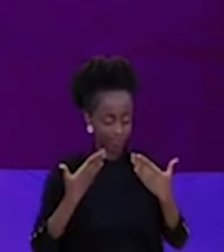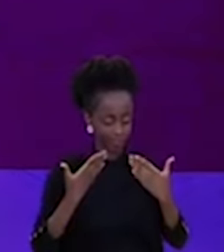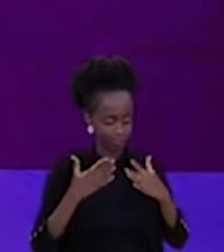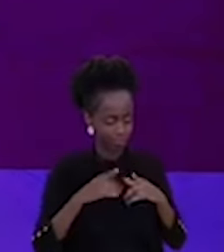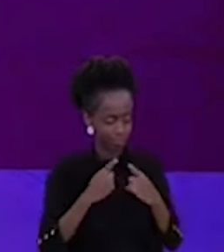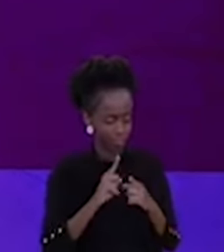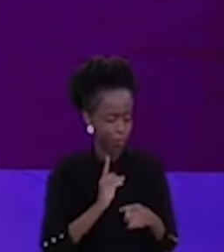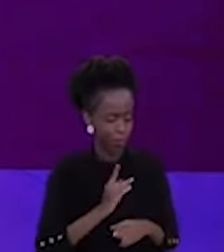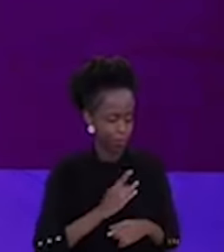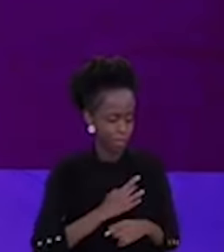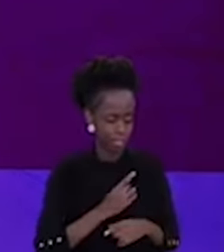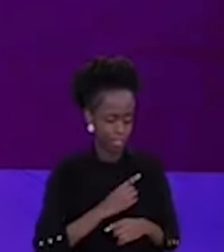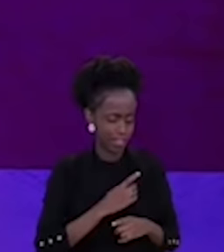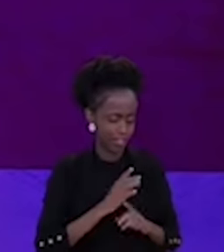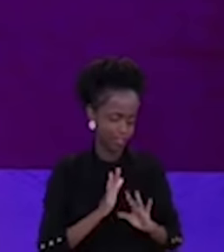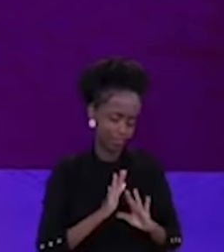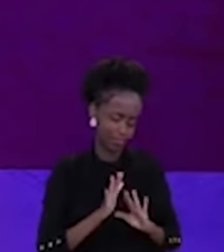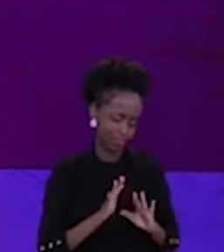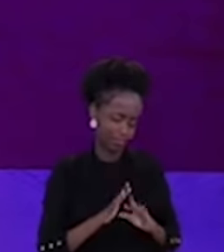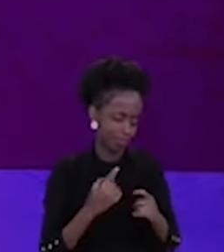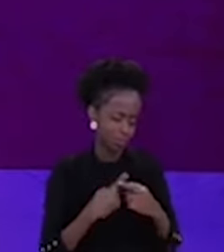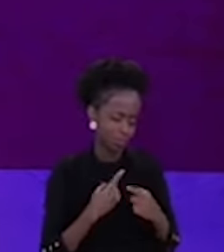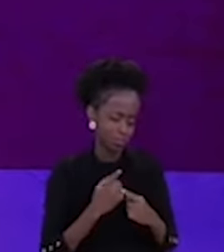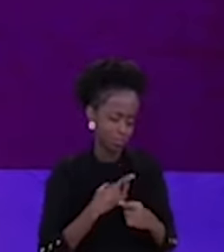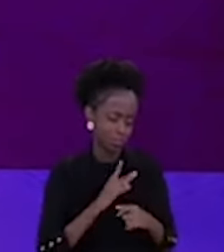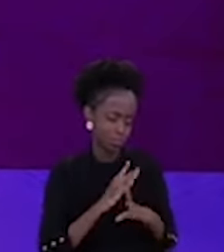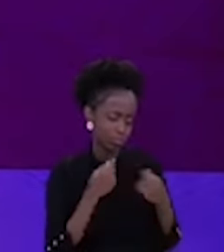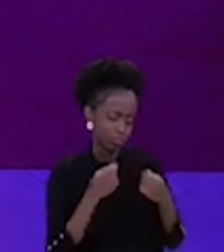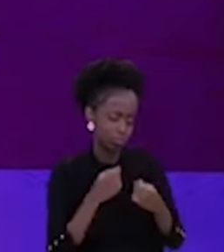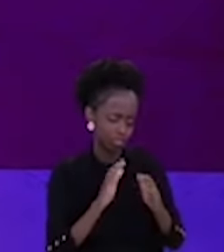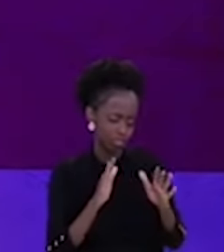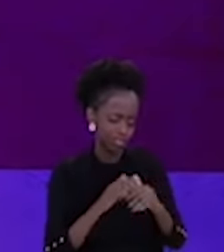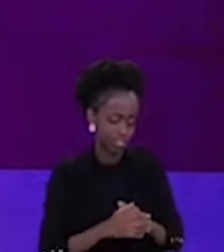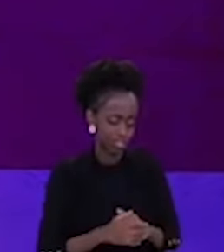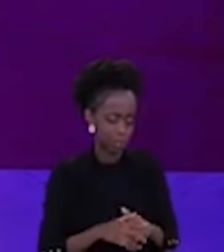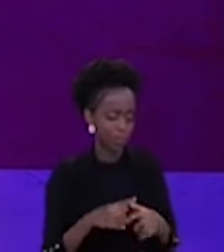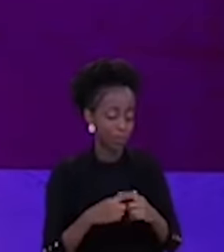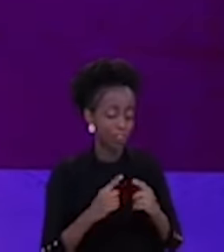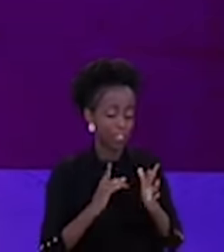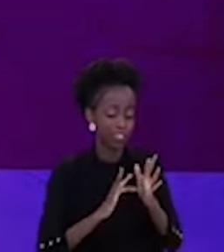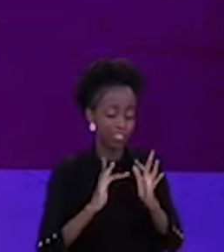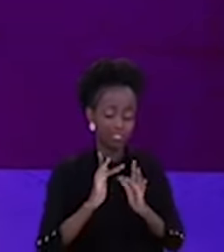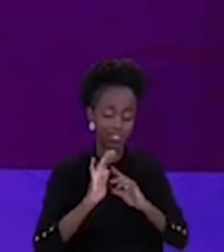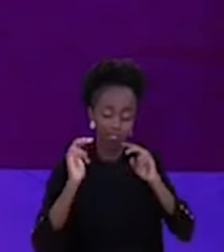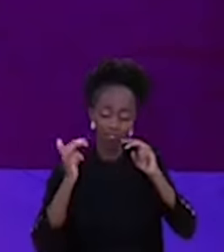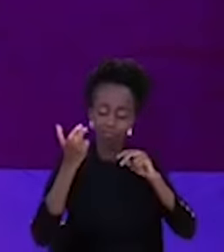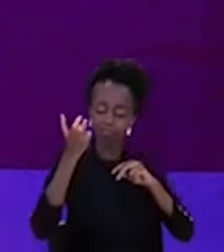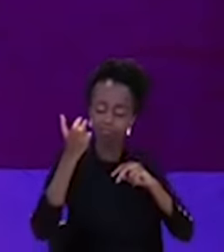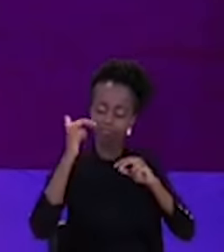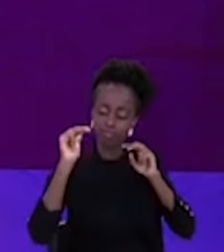Mas não de medo, não, porque ele é lindo. Ele olha você nos olhos e vê a